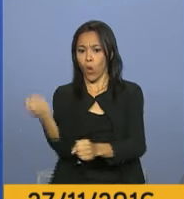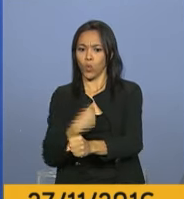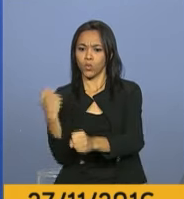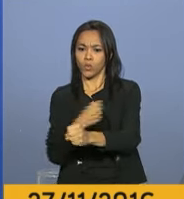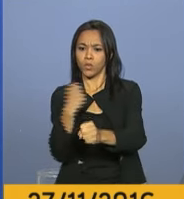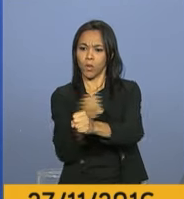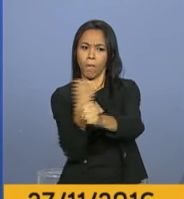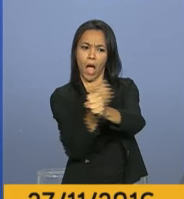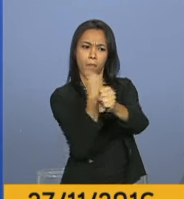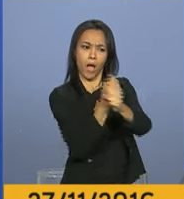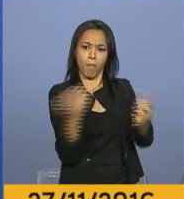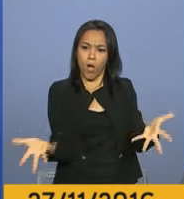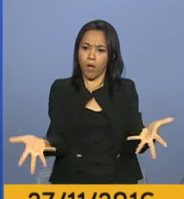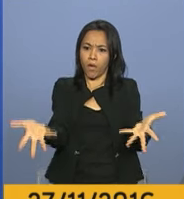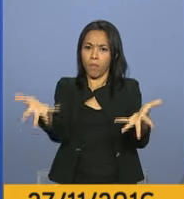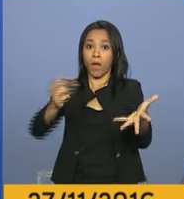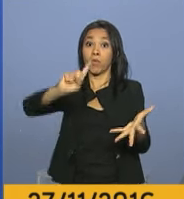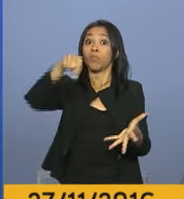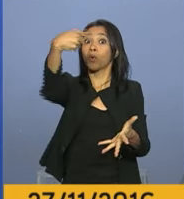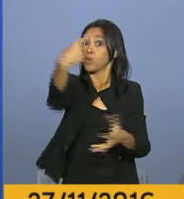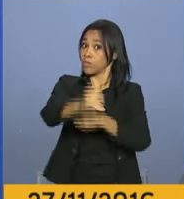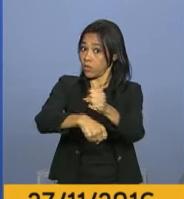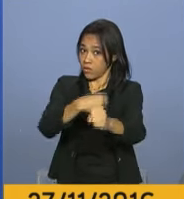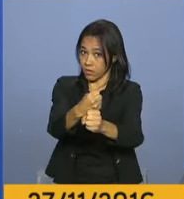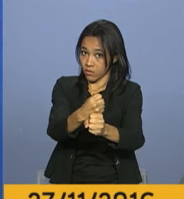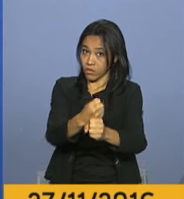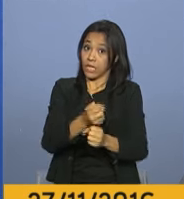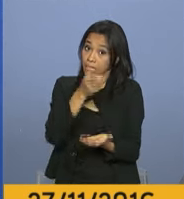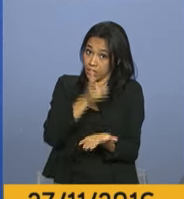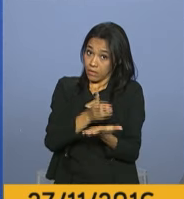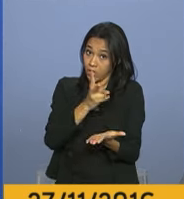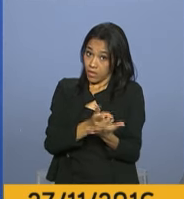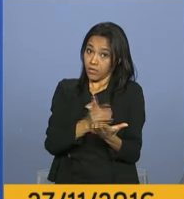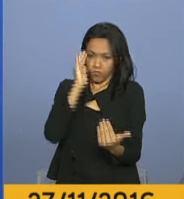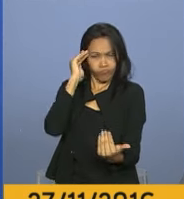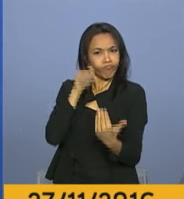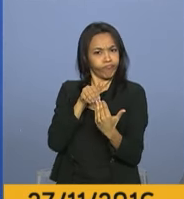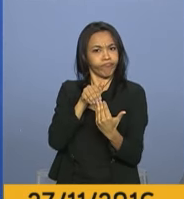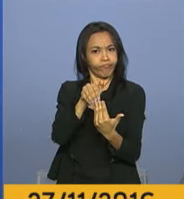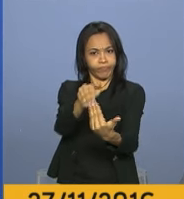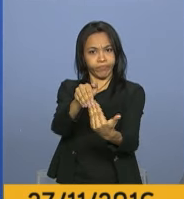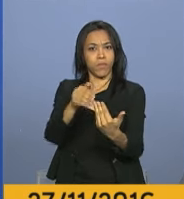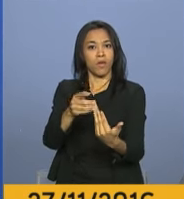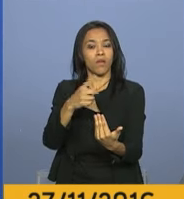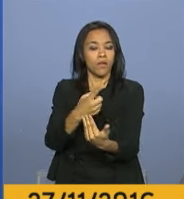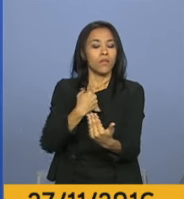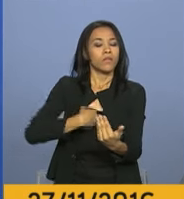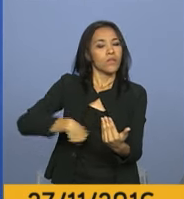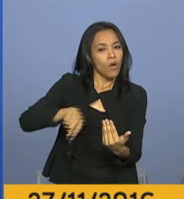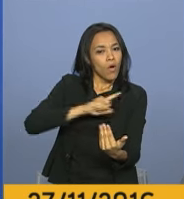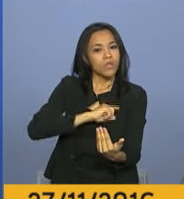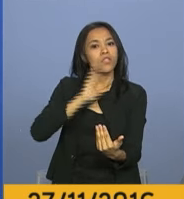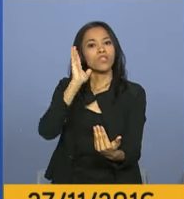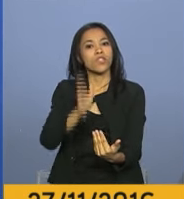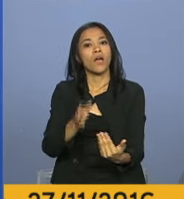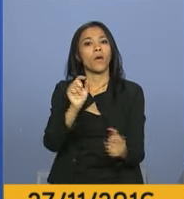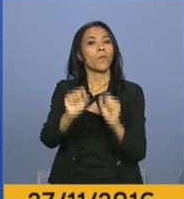intensa para o ano que vem. Nesta mesma linha, nós estamos aumentando, como já